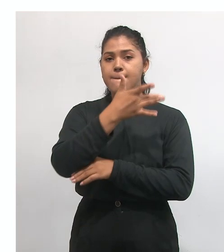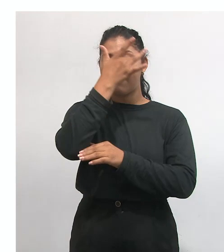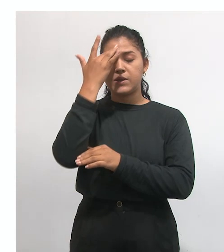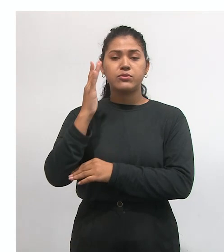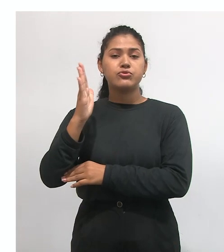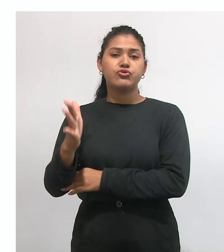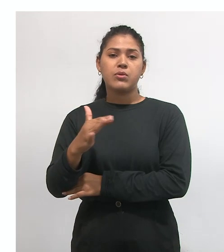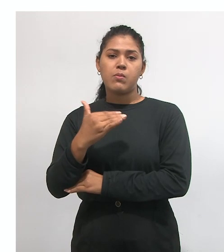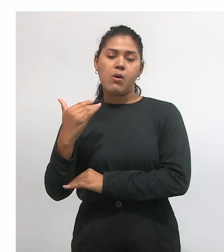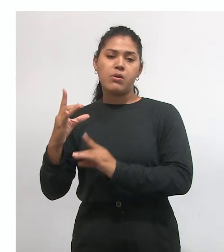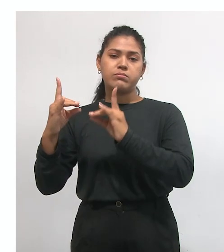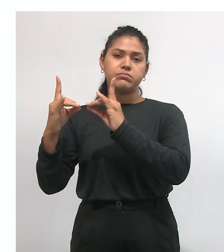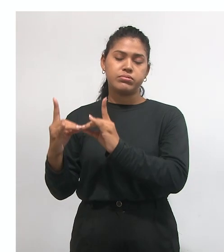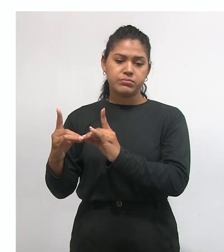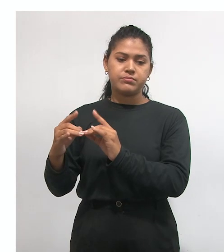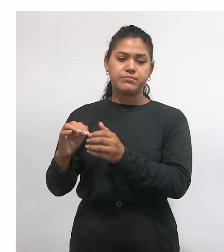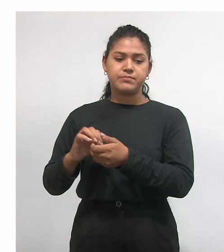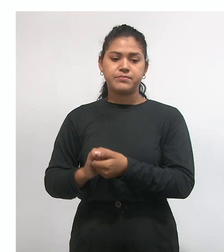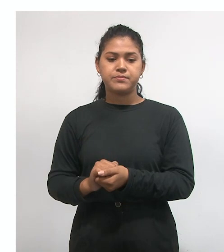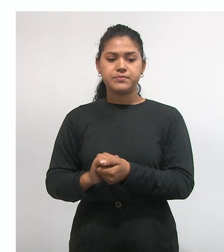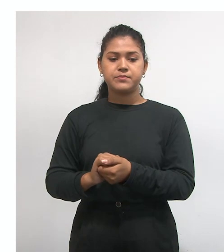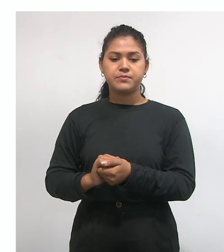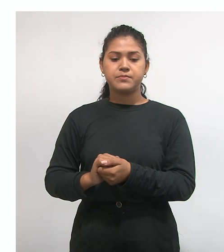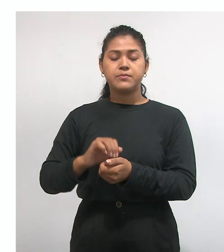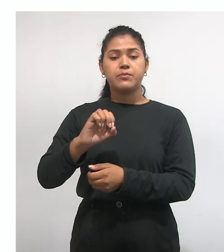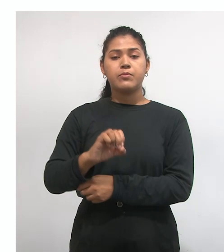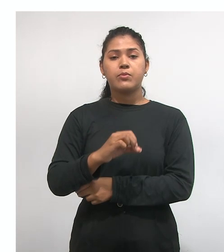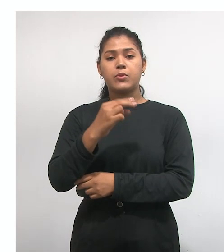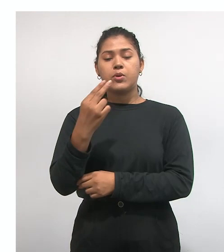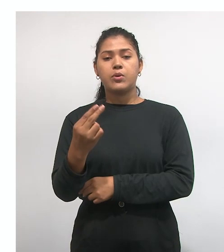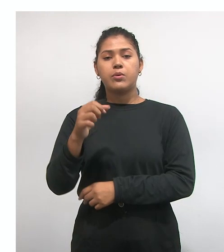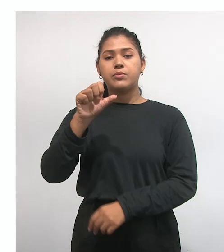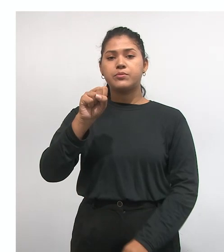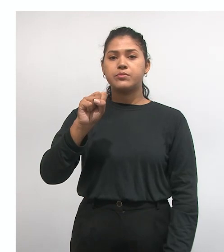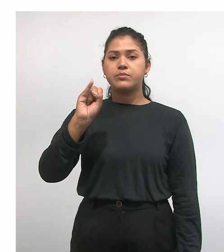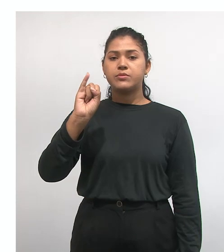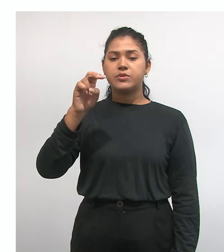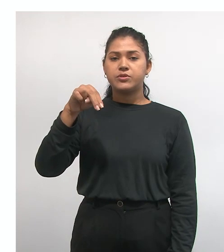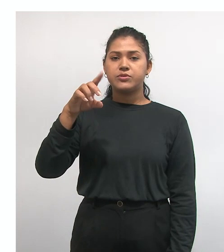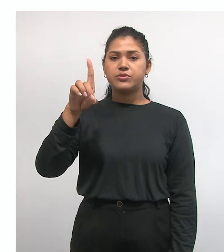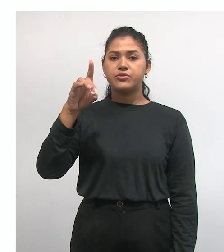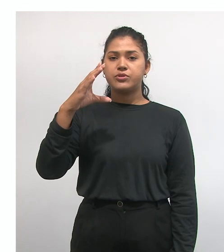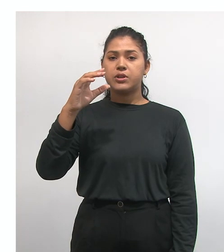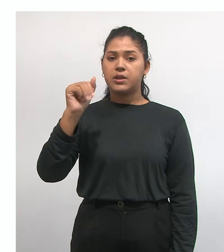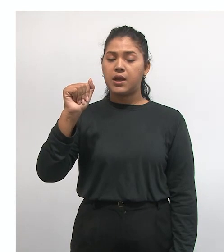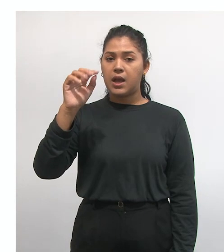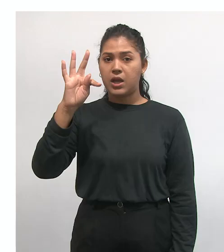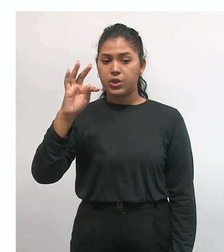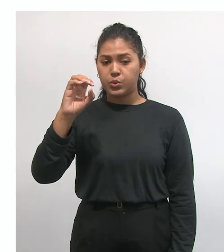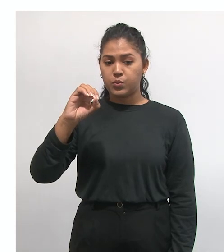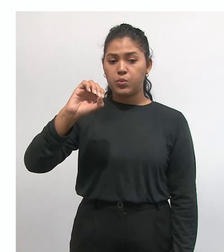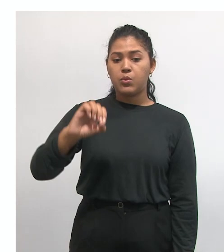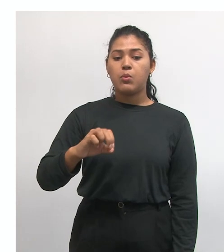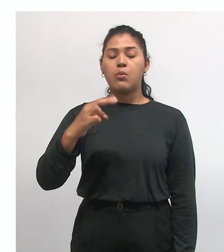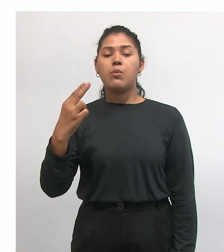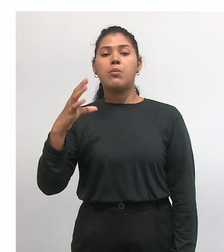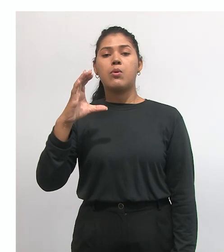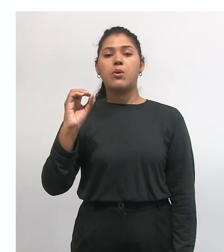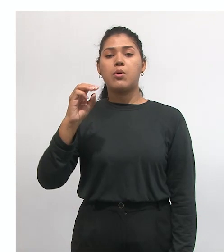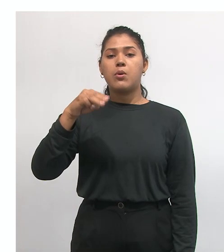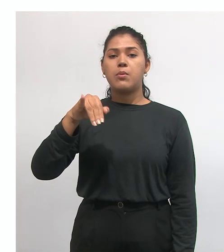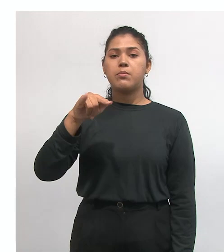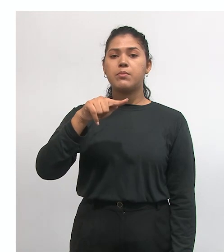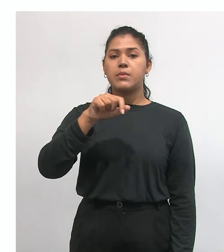pelos tributos devidos pela massa falida ou pelo concordatário, né, que hoje é